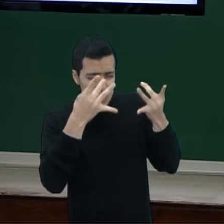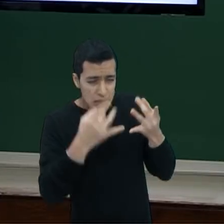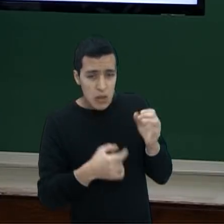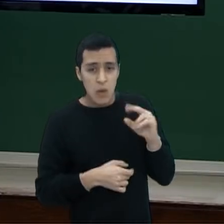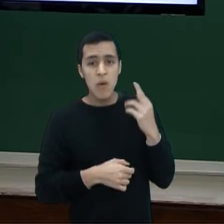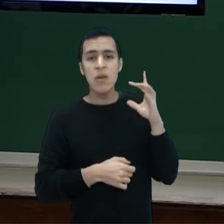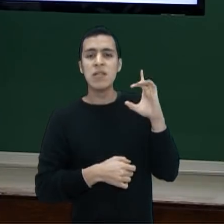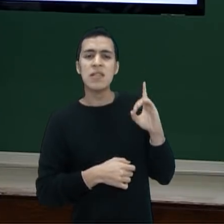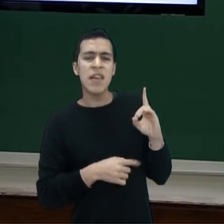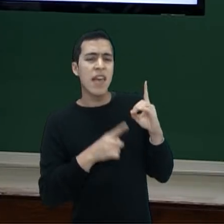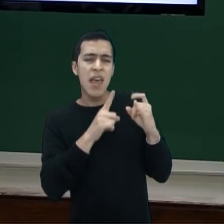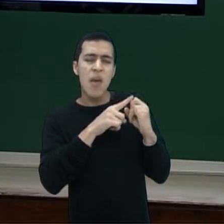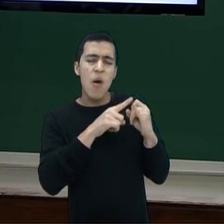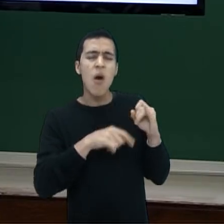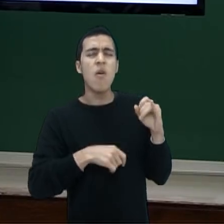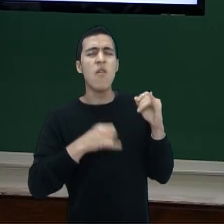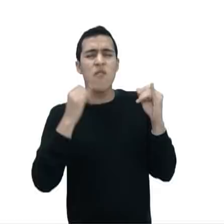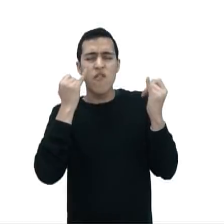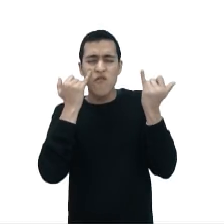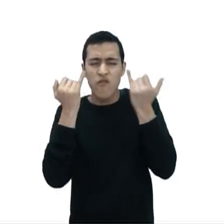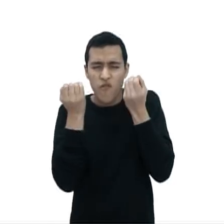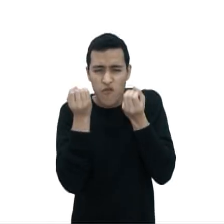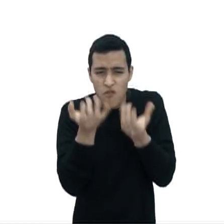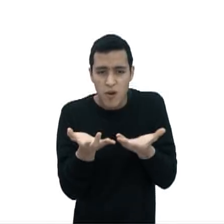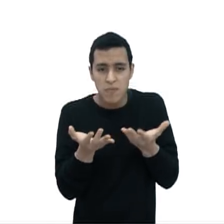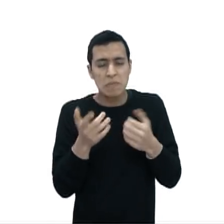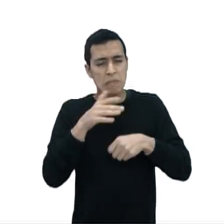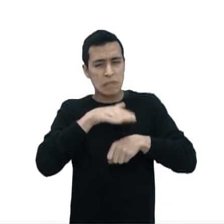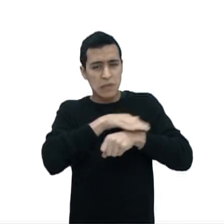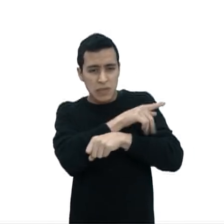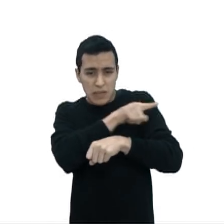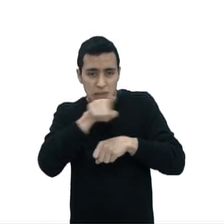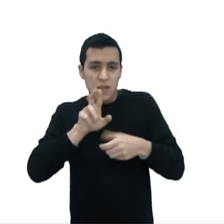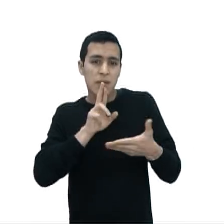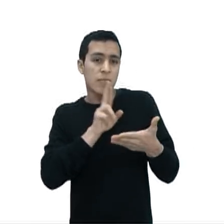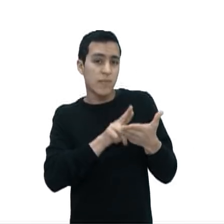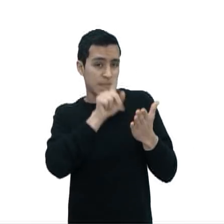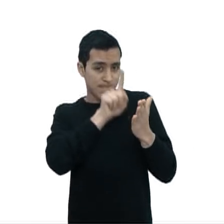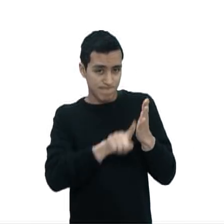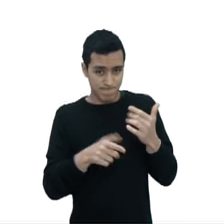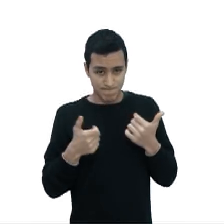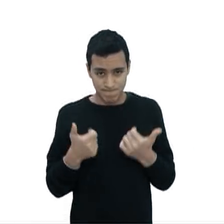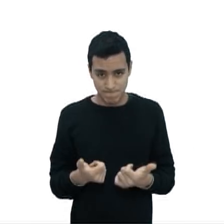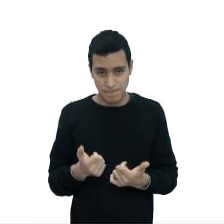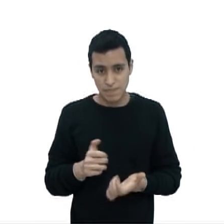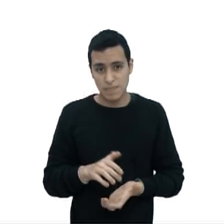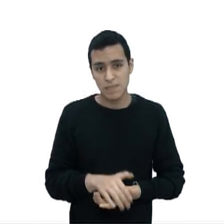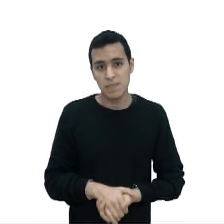ou D, informativo? Um tempo para vocês responderem essa questão.